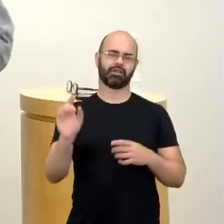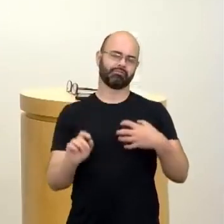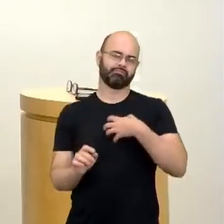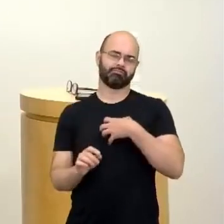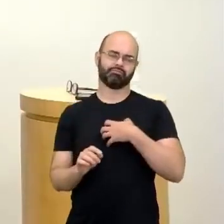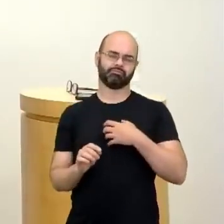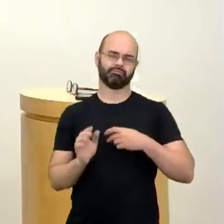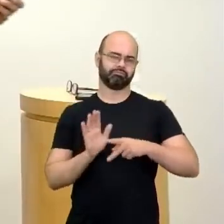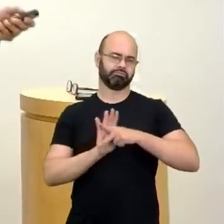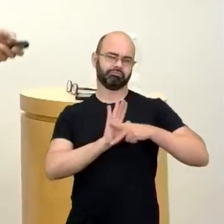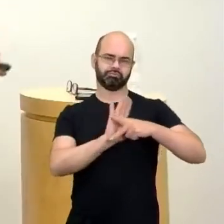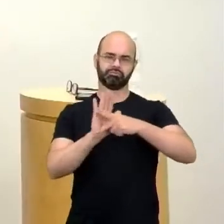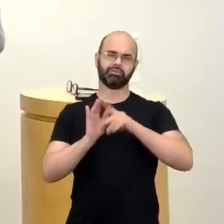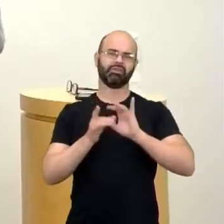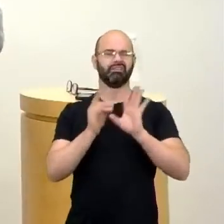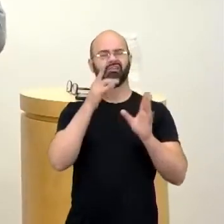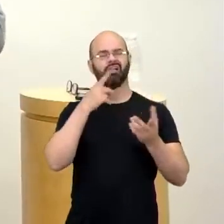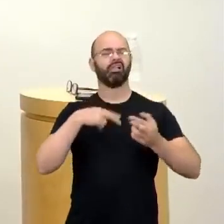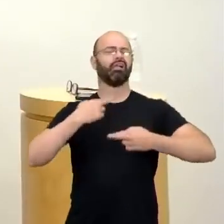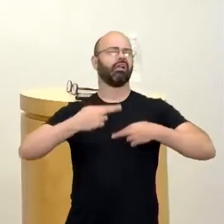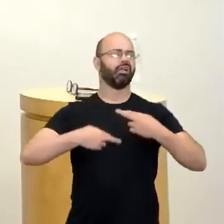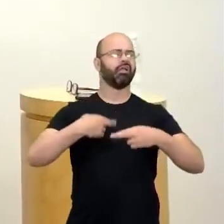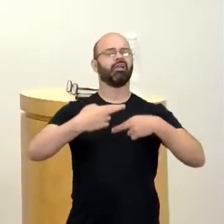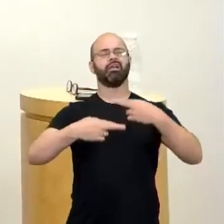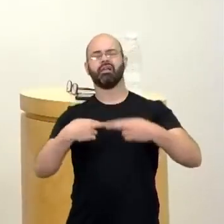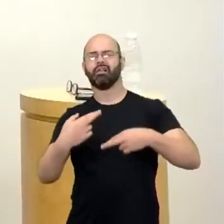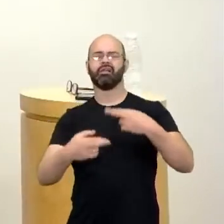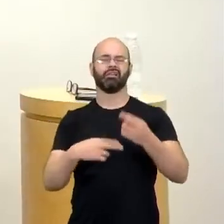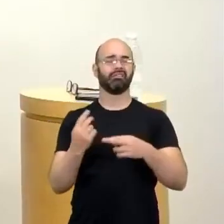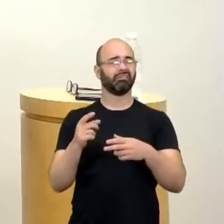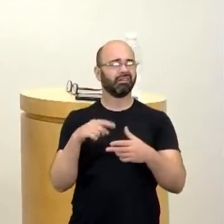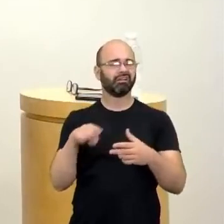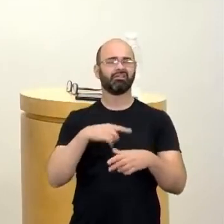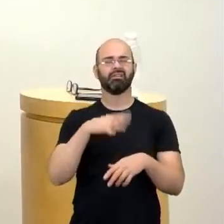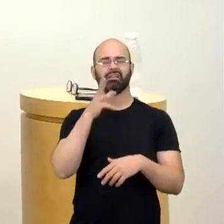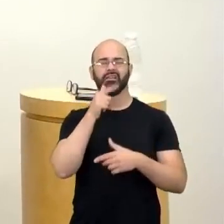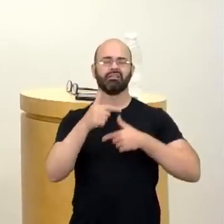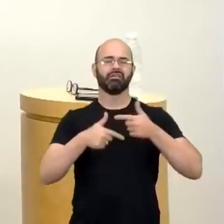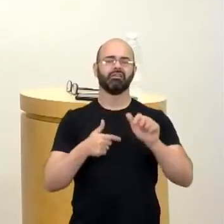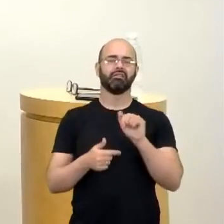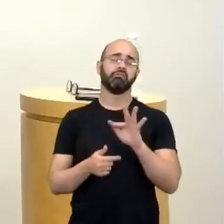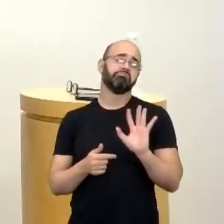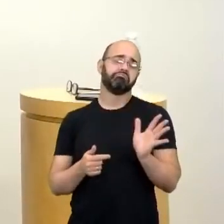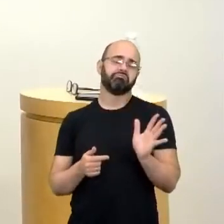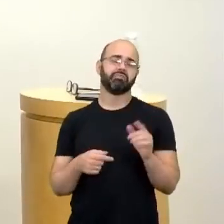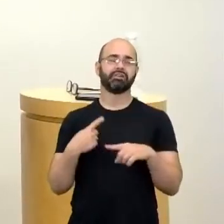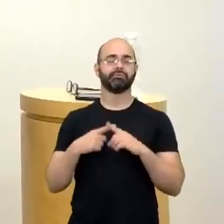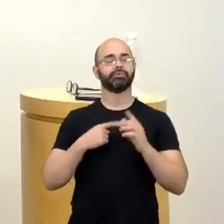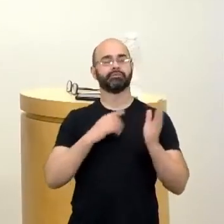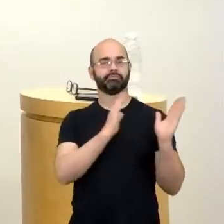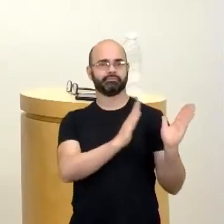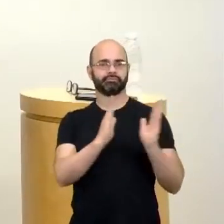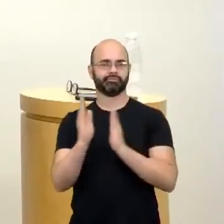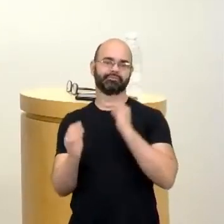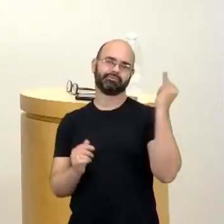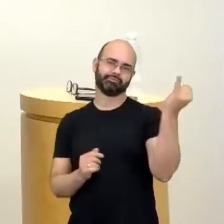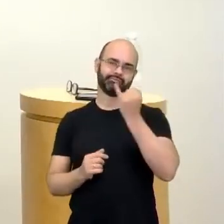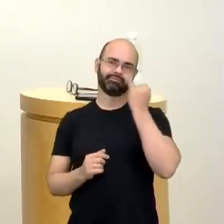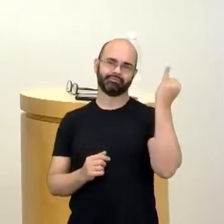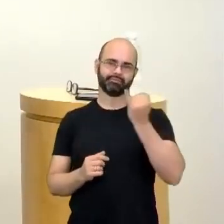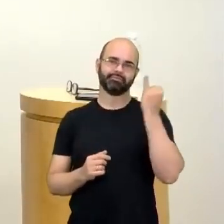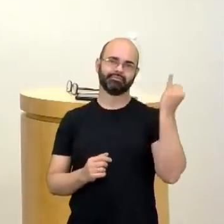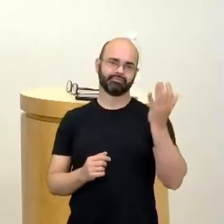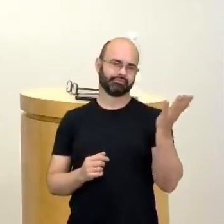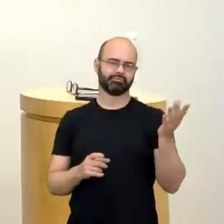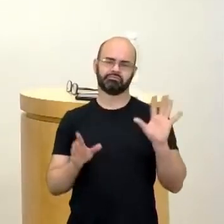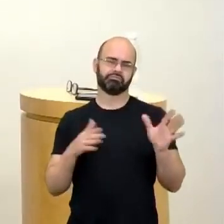atividades, né? Alguns dirão, Osmar, você enrolou demais, precisava passar por tudo isso. É que a gente precisa mostrar o processo mesmo, né? Então, essa é a ideia.